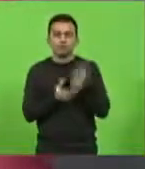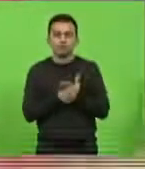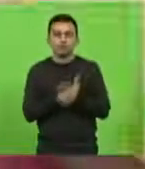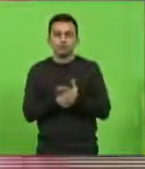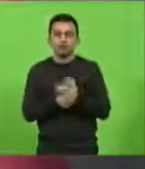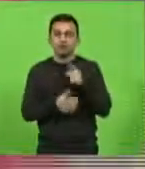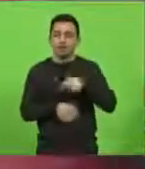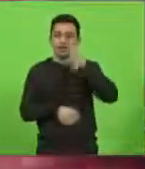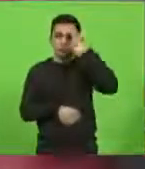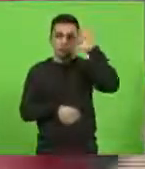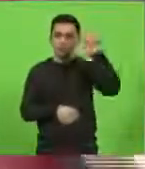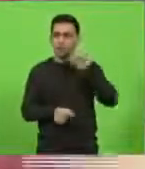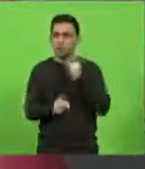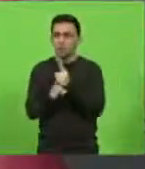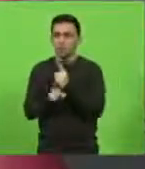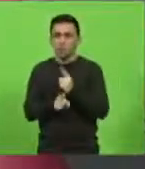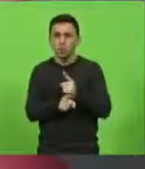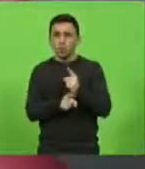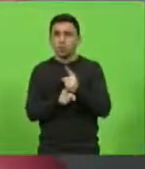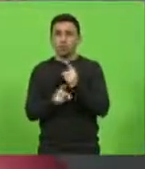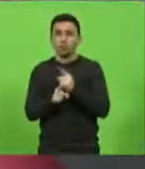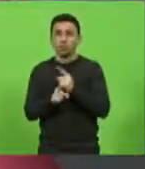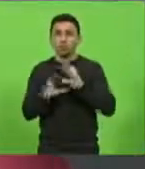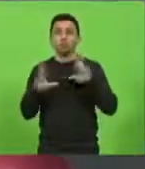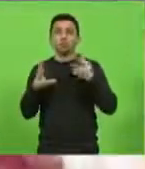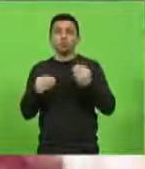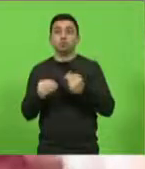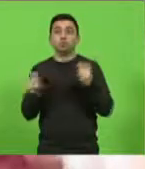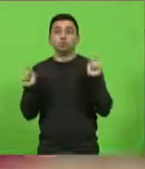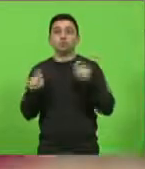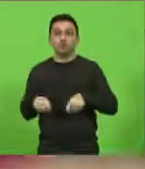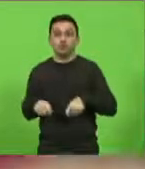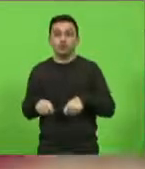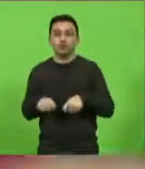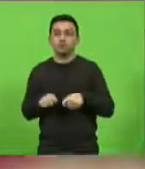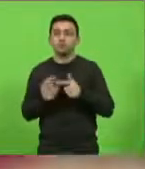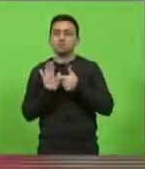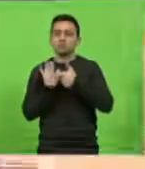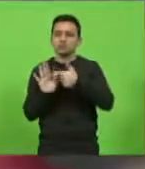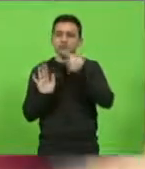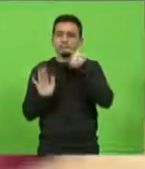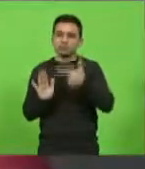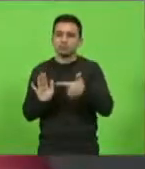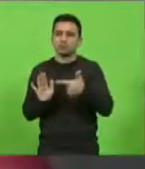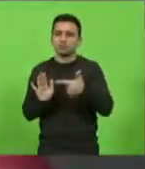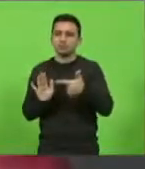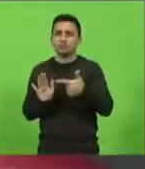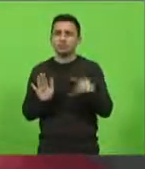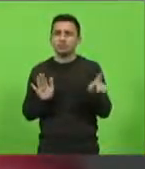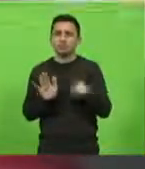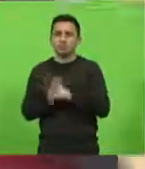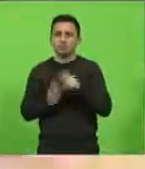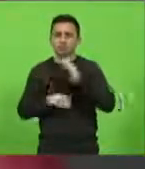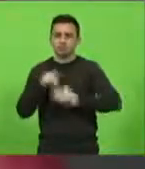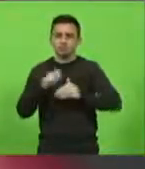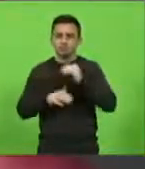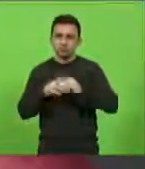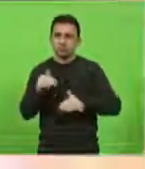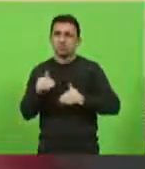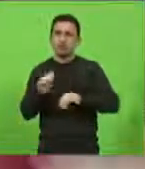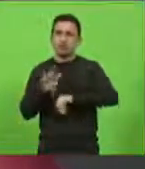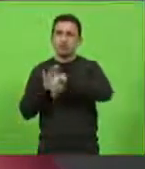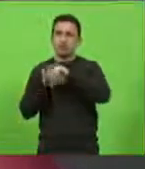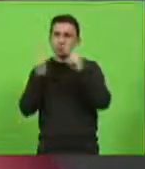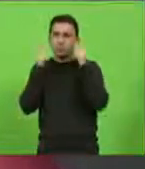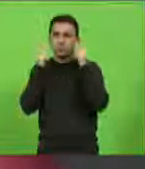não encontrou indícios suficientes que lhe permitissem oferecer denúncia pela suposta prática de crimes comuns